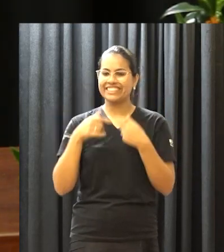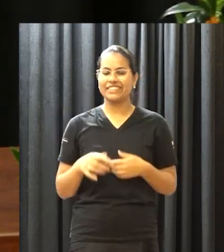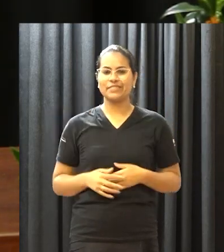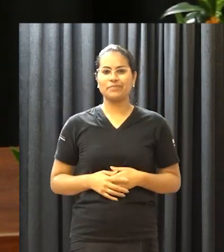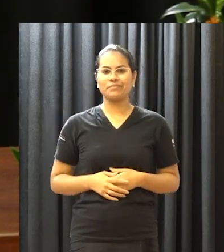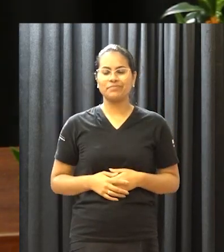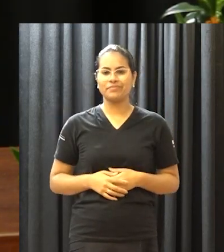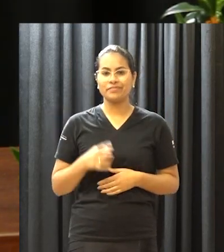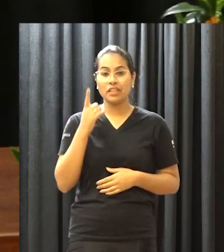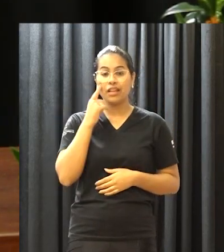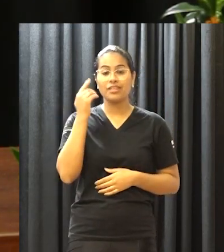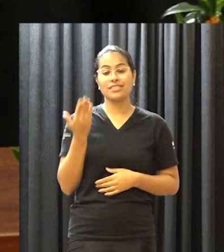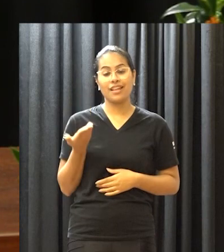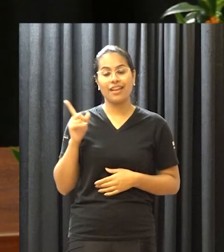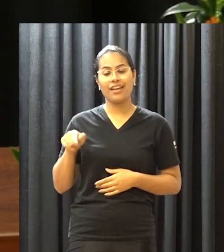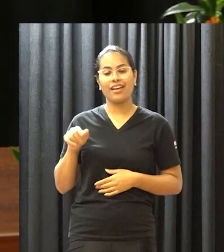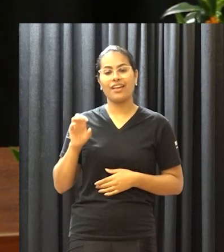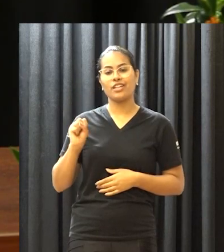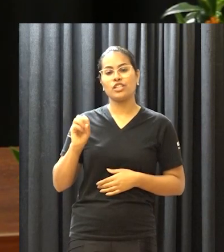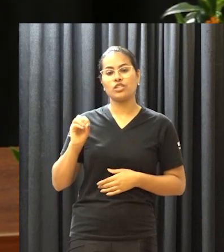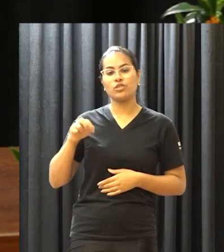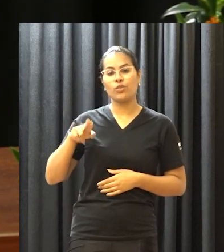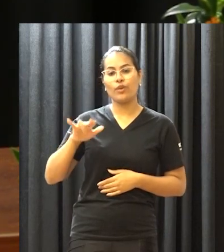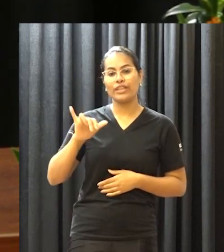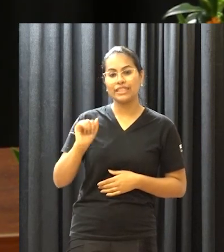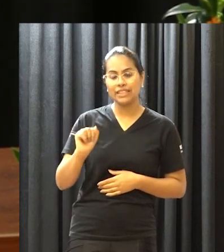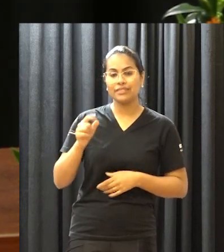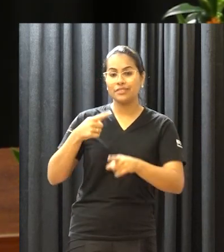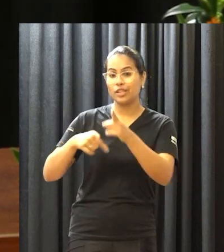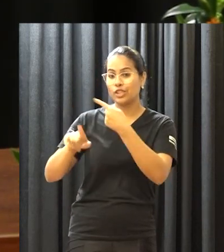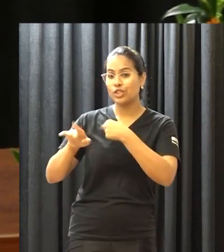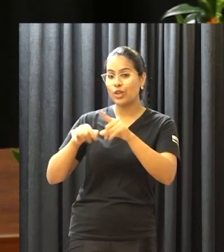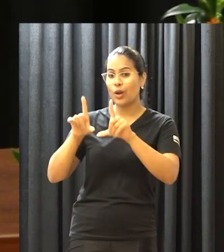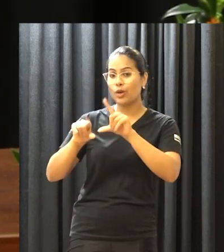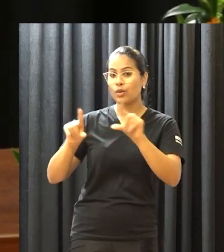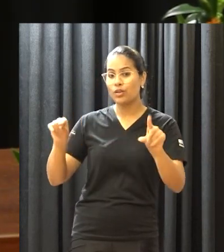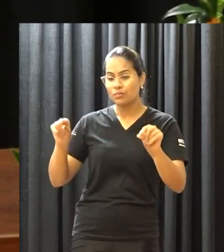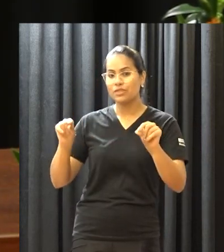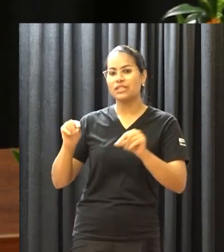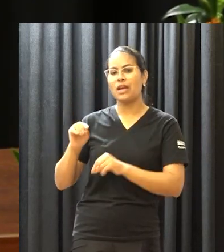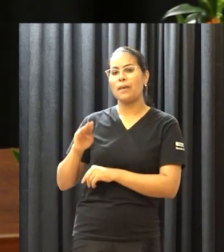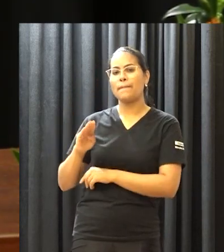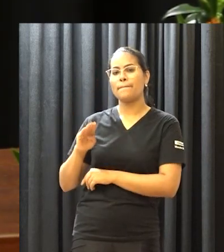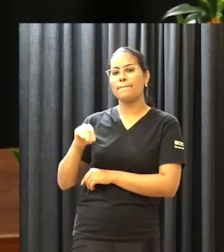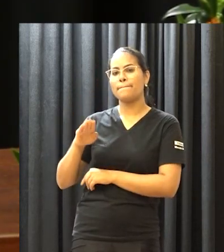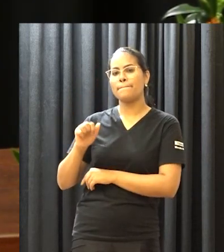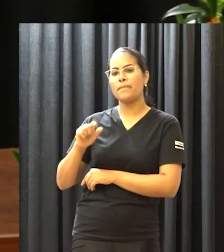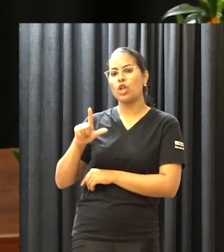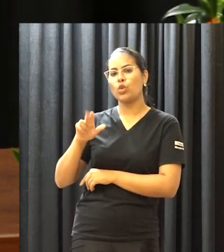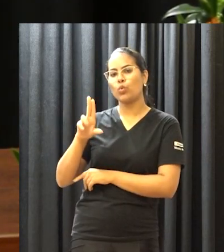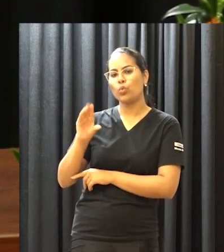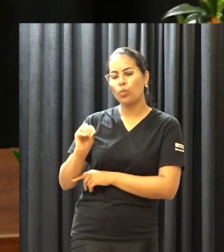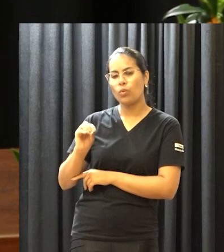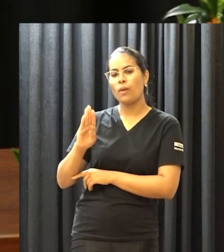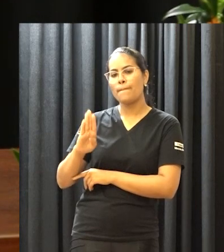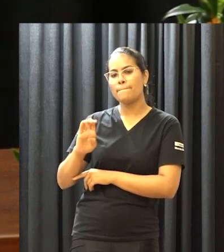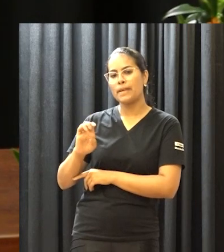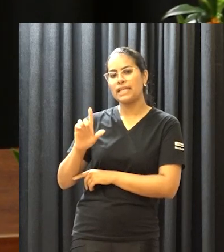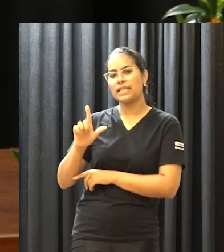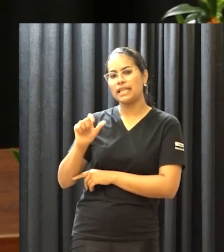Essa é a Sônia, que escolhe a música Maluco Beleza, do Raul Seixas. Os tons que predominam nessa imagem são o